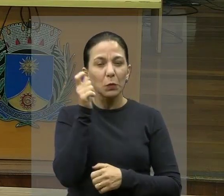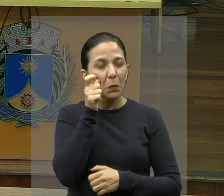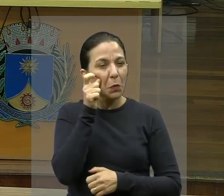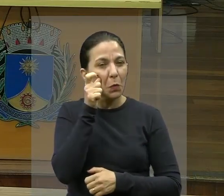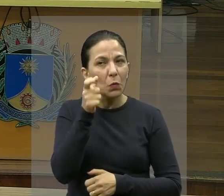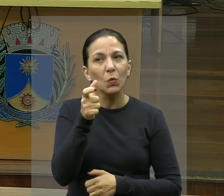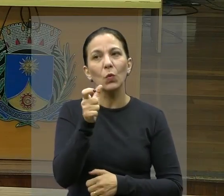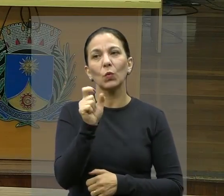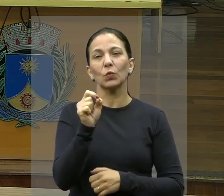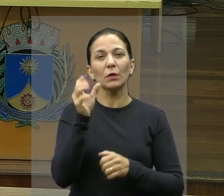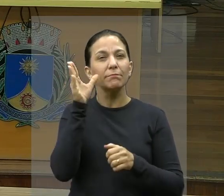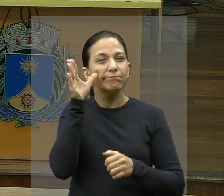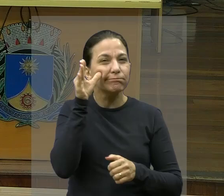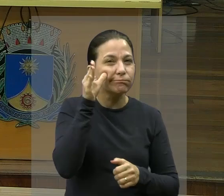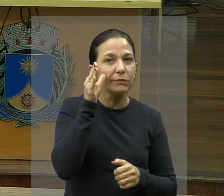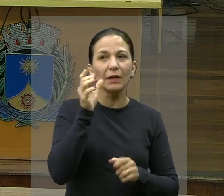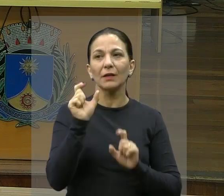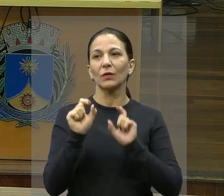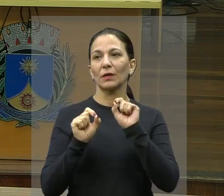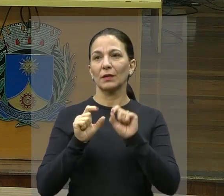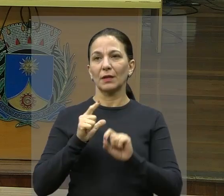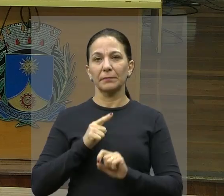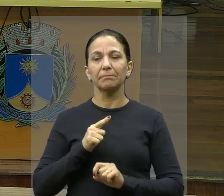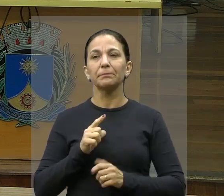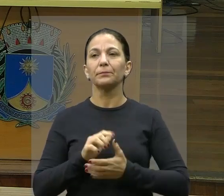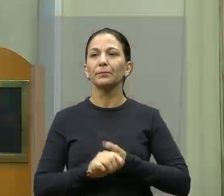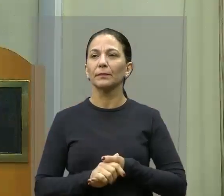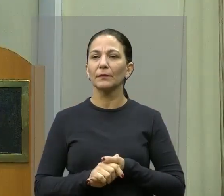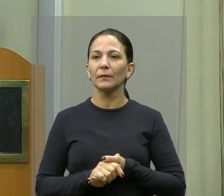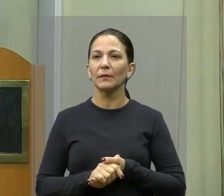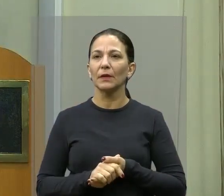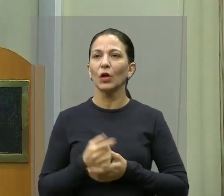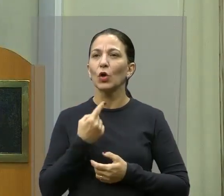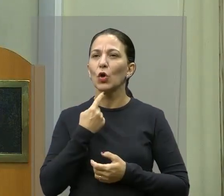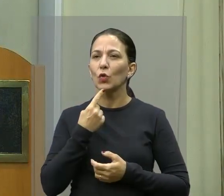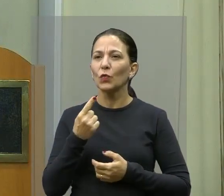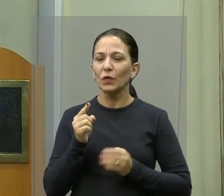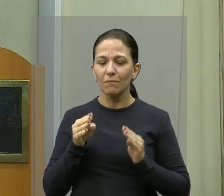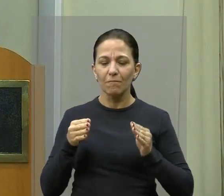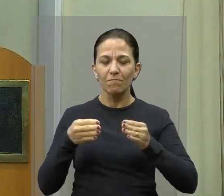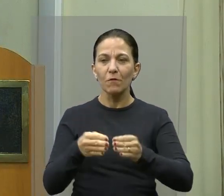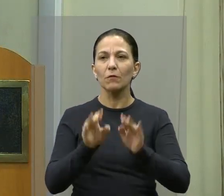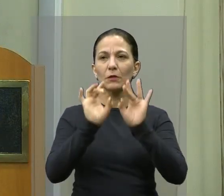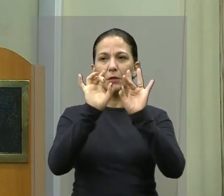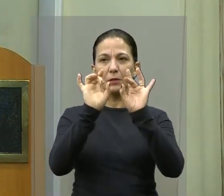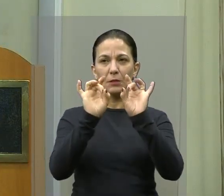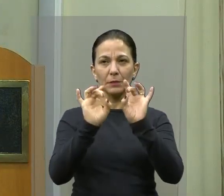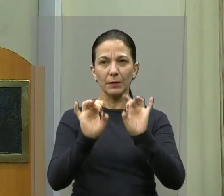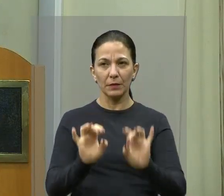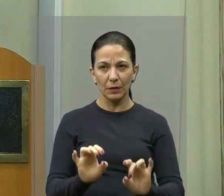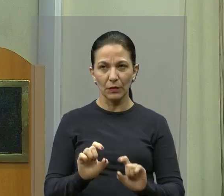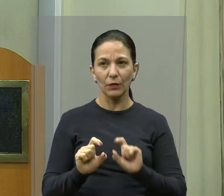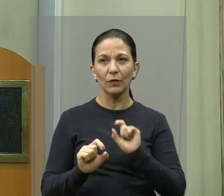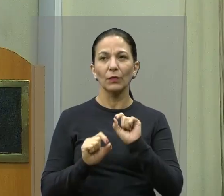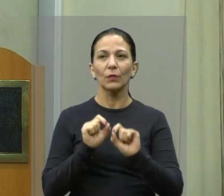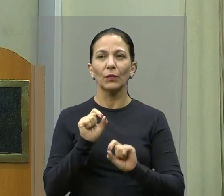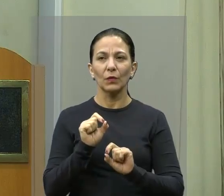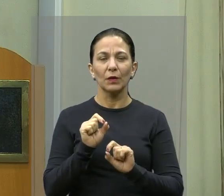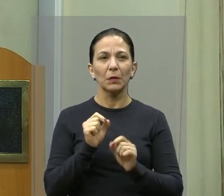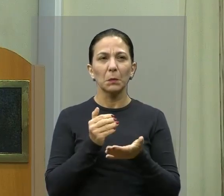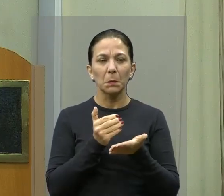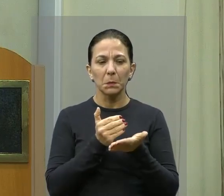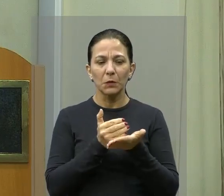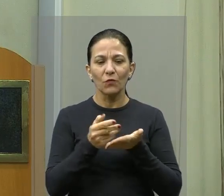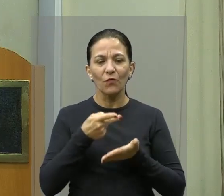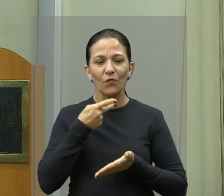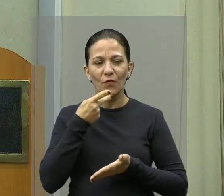curiosidade. A minha dúvida é de um público específico, assim. Acho que até no comecinho da sua fala você